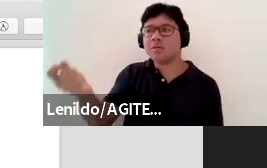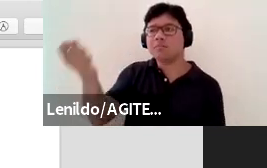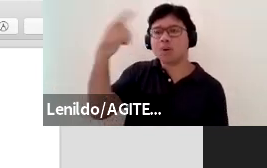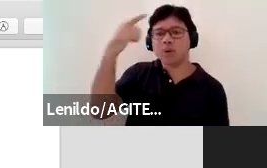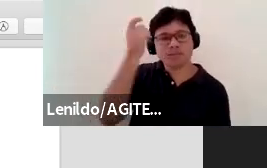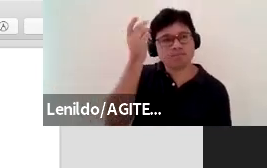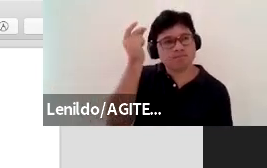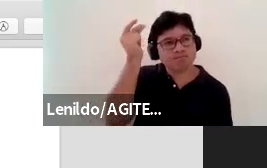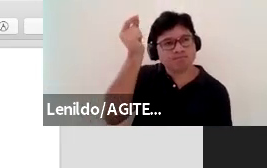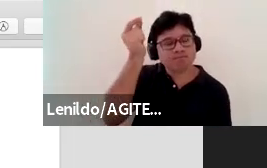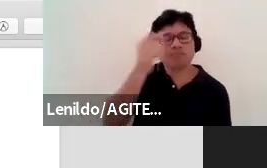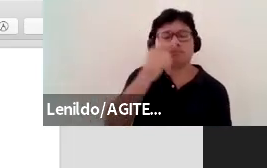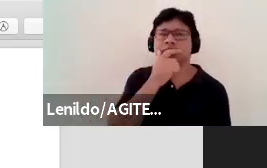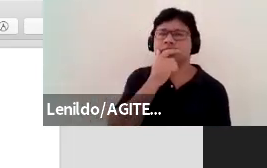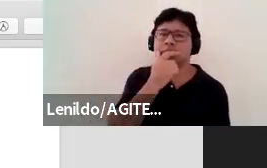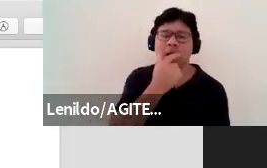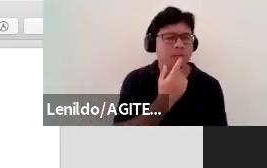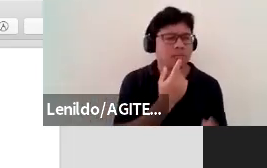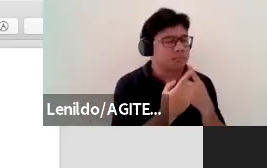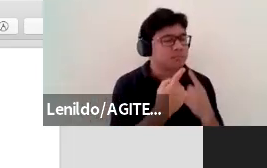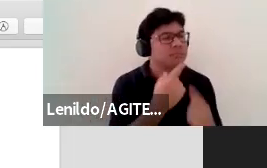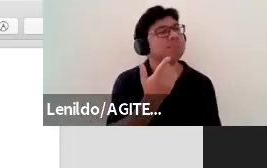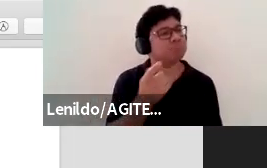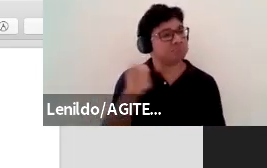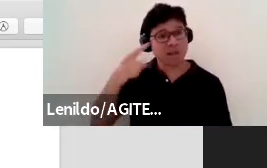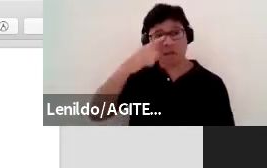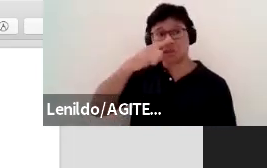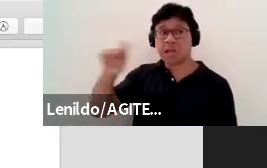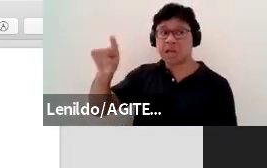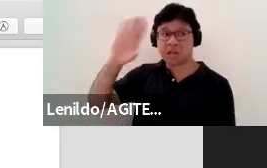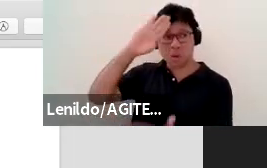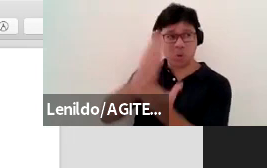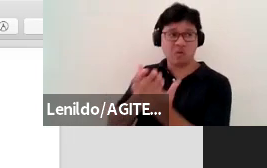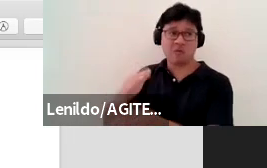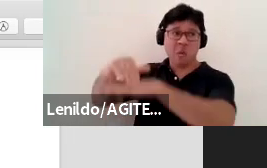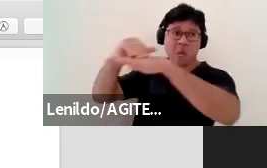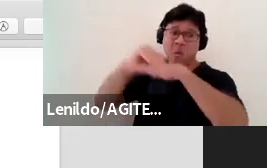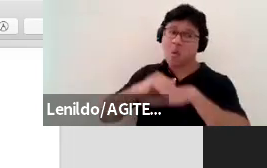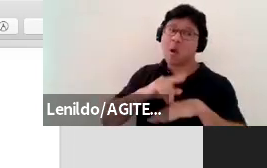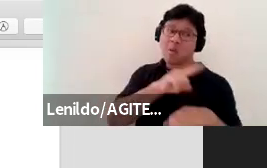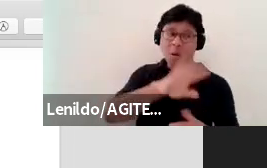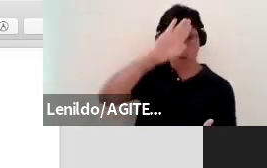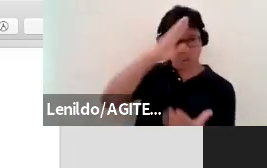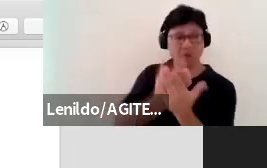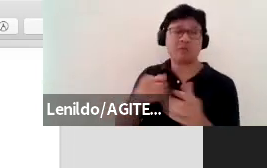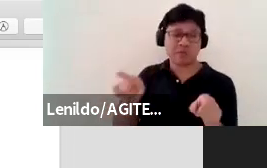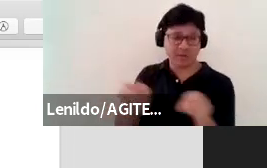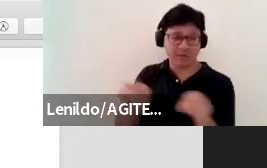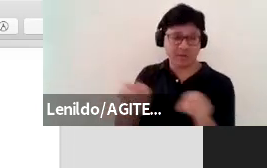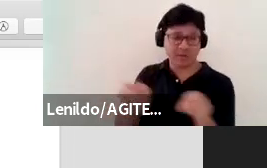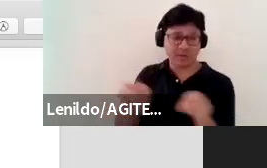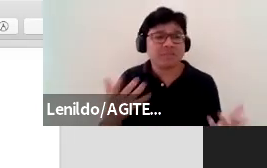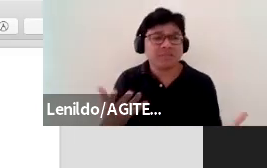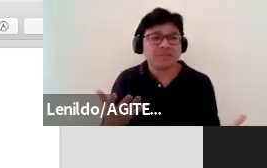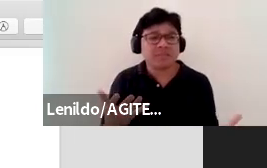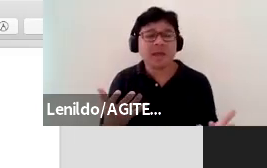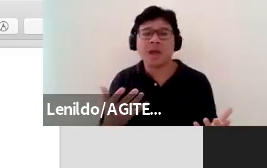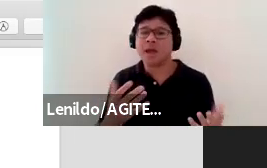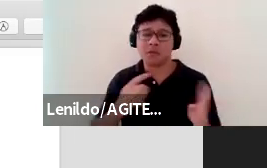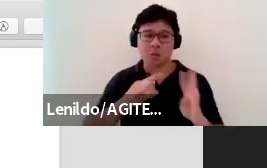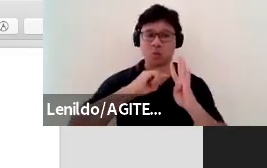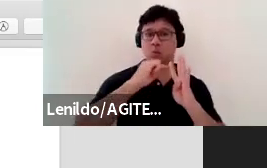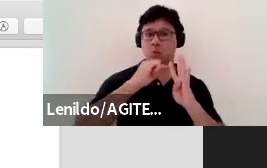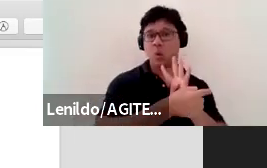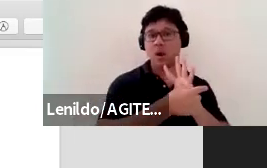bom, então, já que a Tereza está falando, vamos confiar mais. E foi esse grande